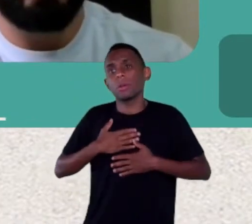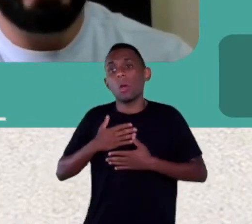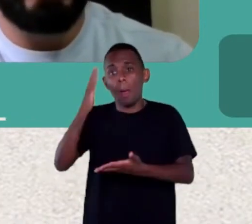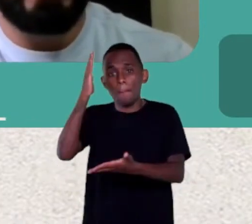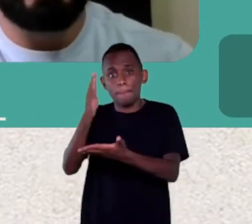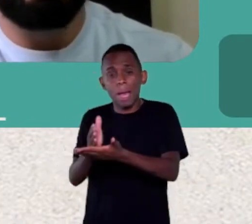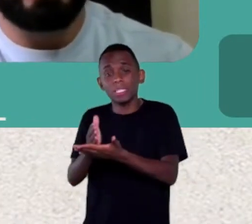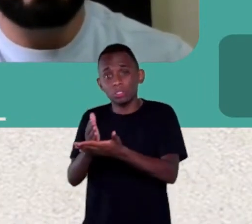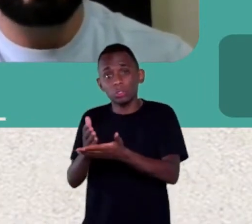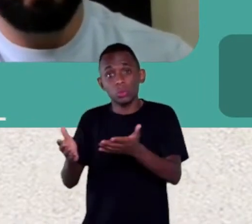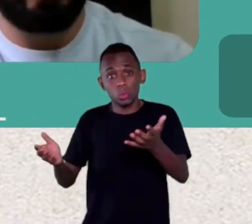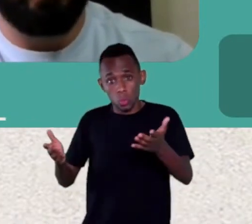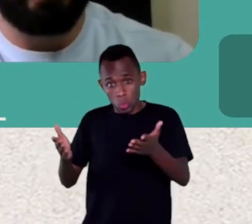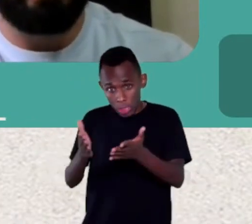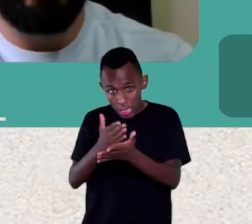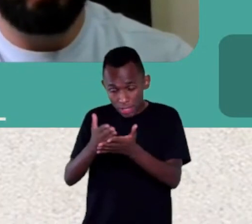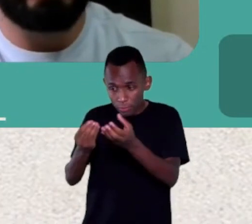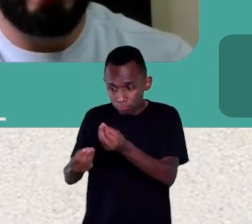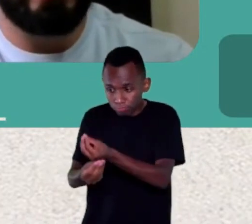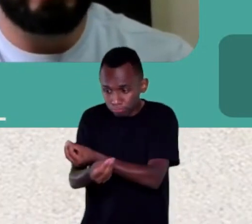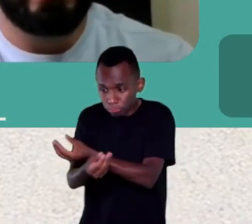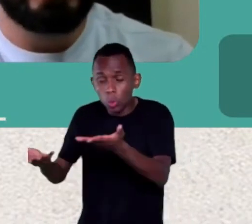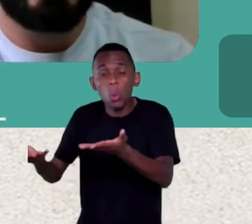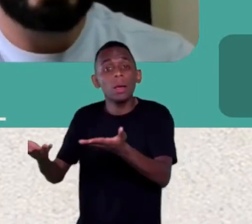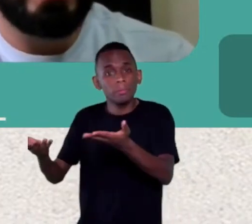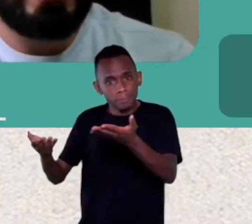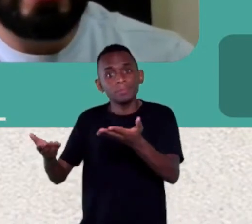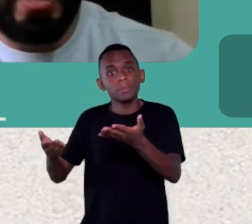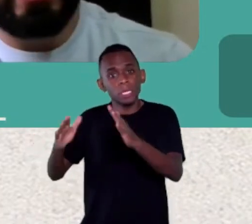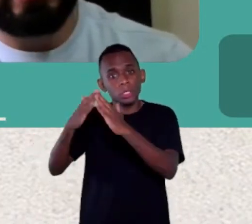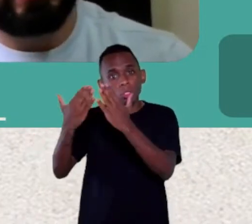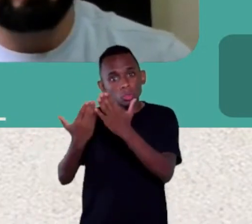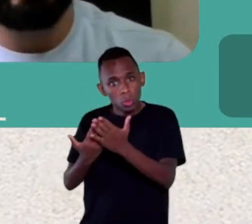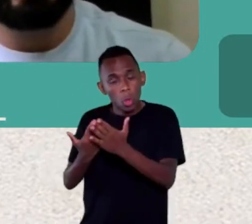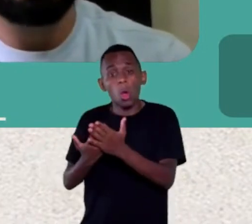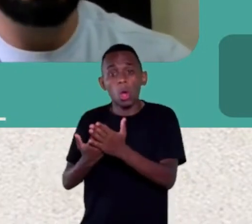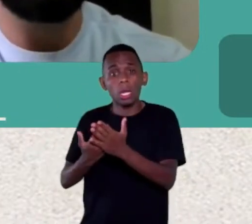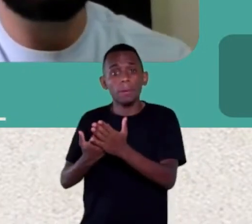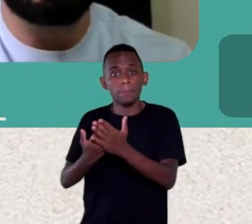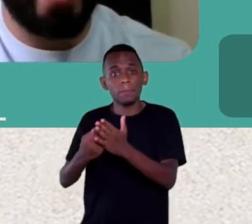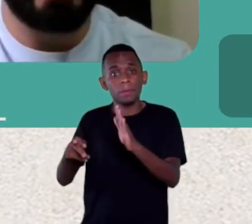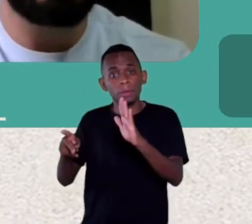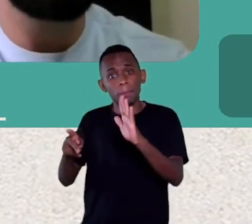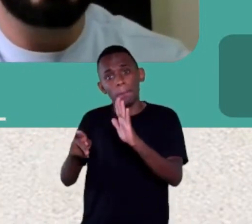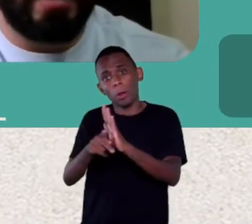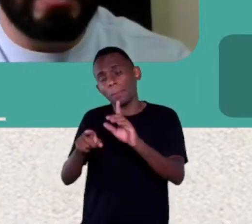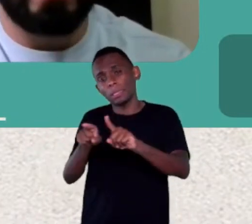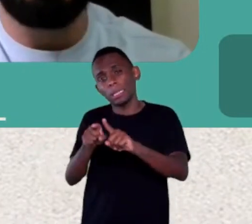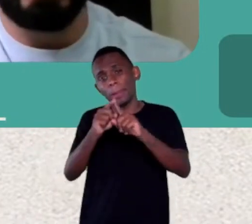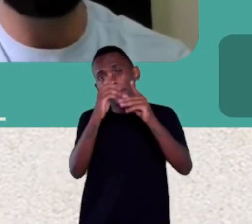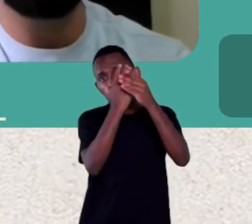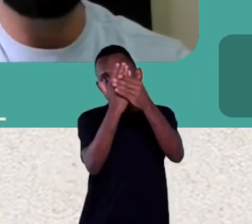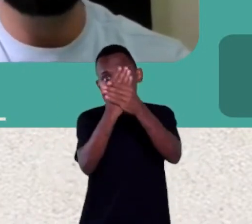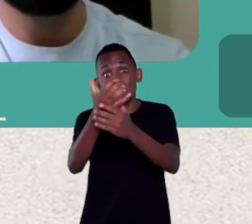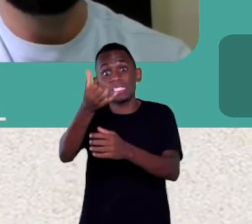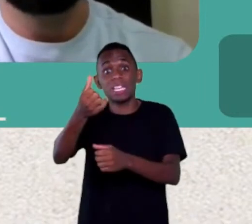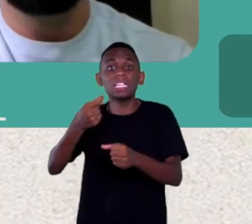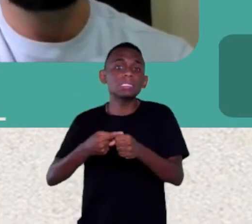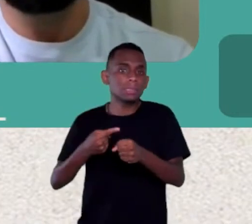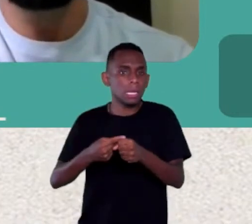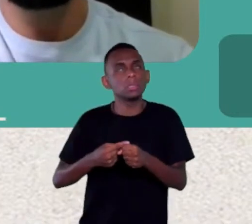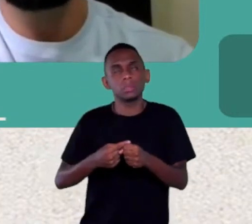assim, eu doei ele para escola pública e biblioteca de 6 cidades, tirando esses países que receberam,